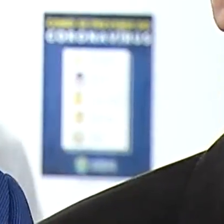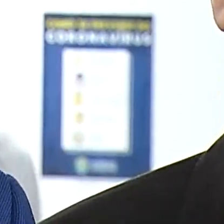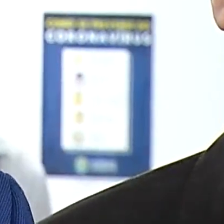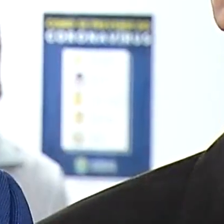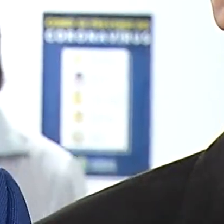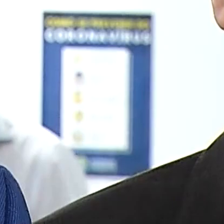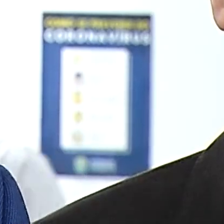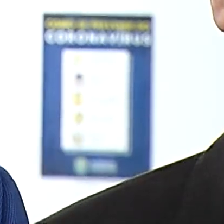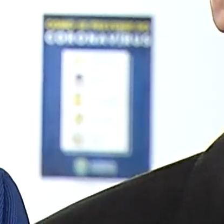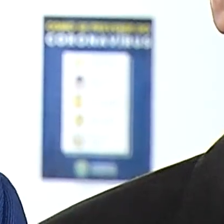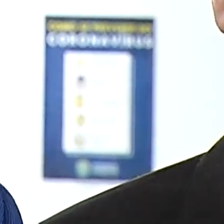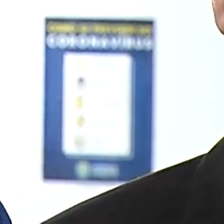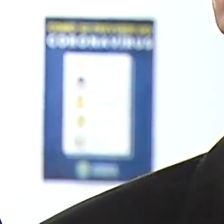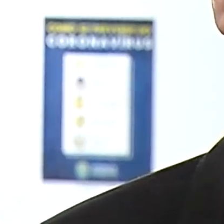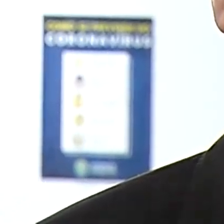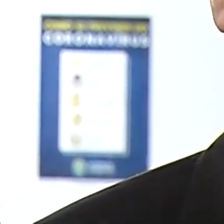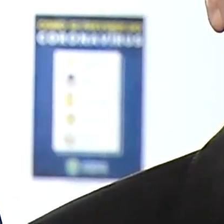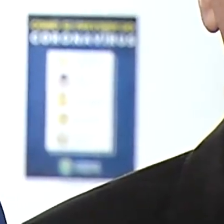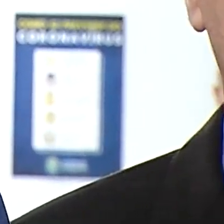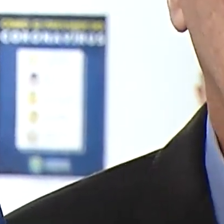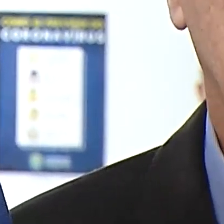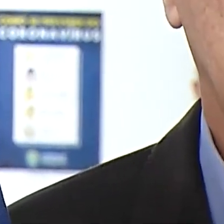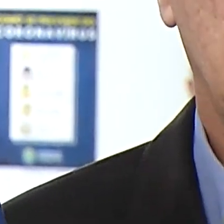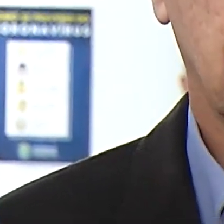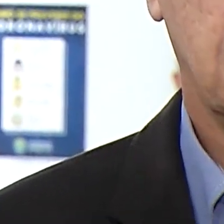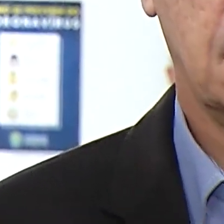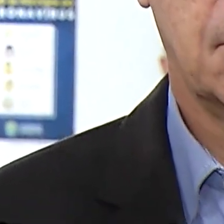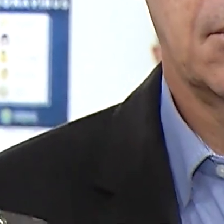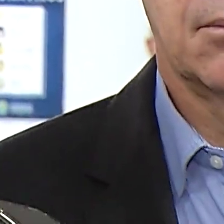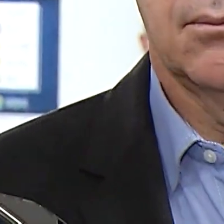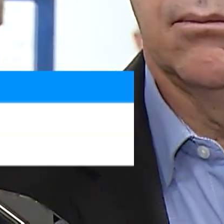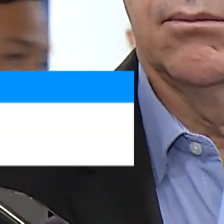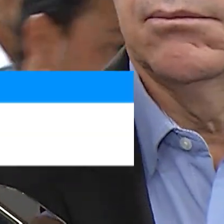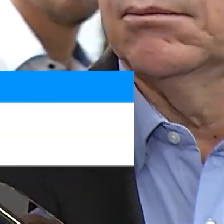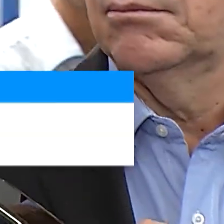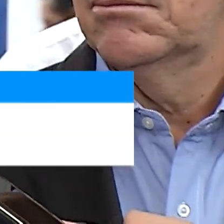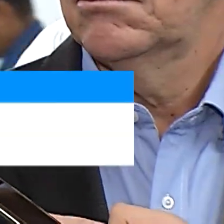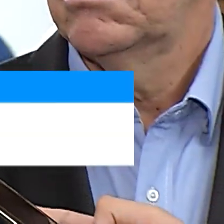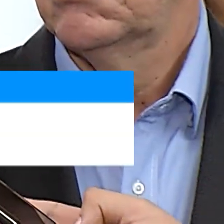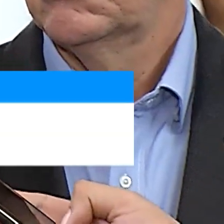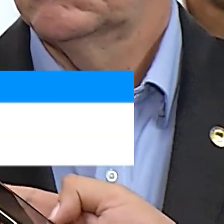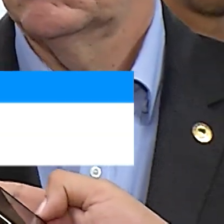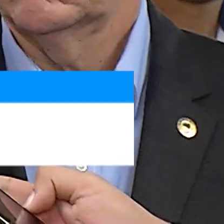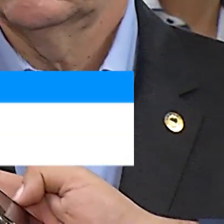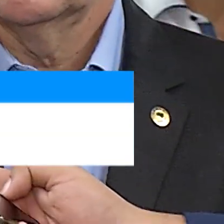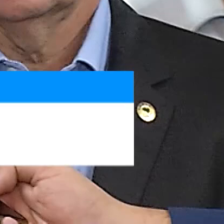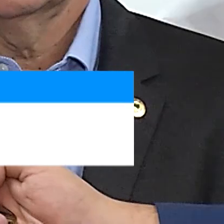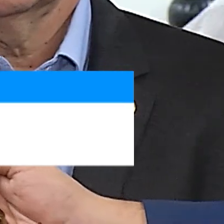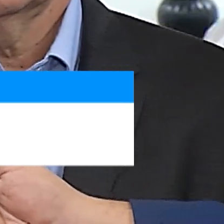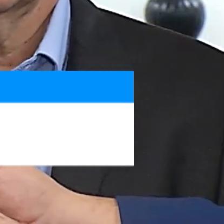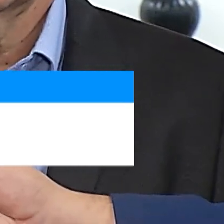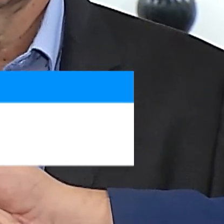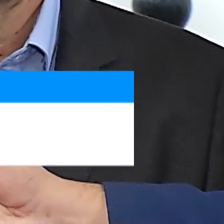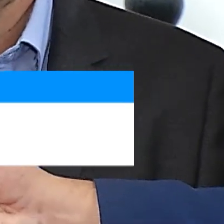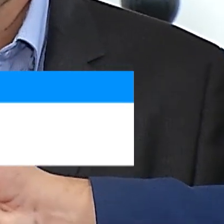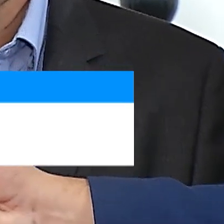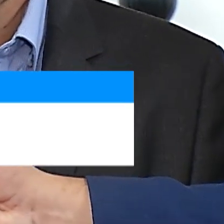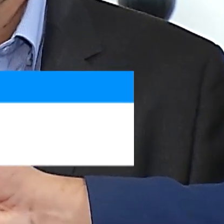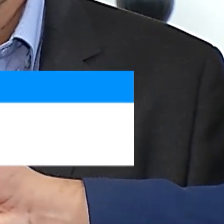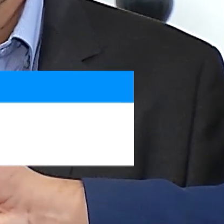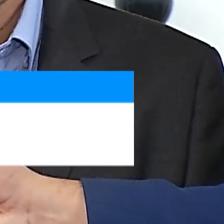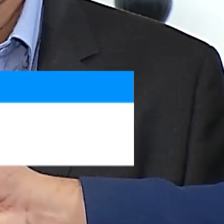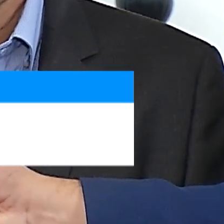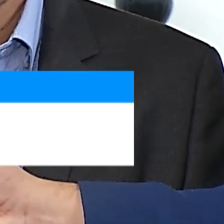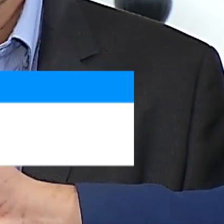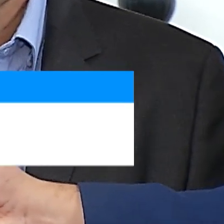absoluto respeito e transparência com essa casa. Claro que existe uma nova legislatura se aproximando, muitos dos parlamentares